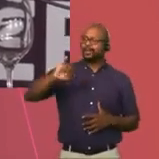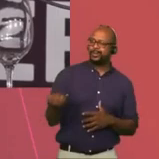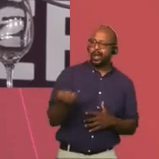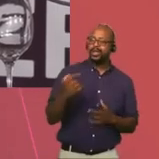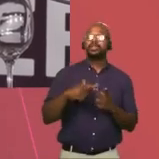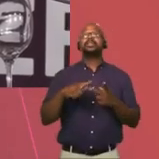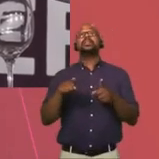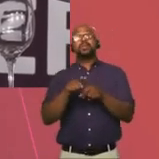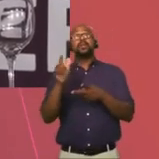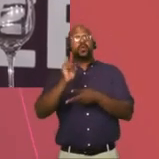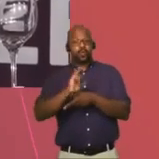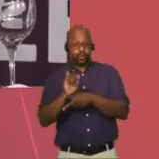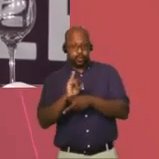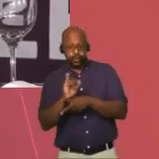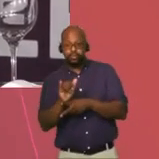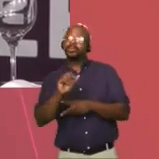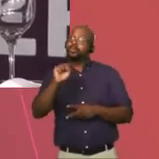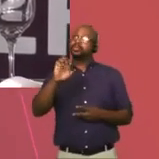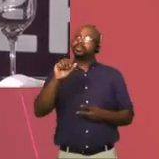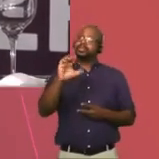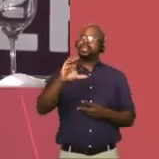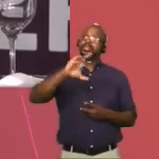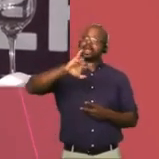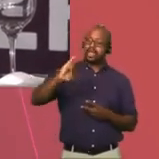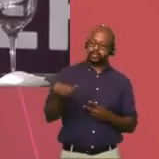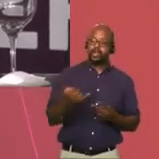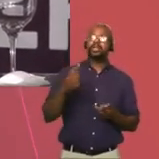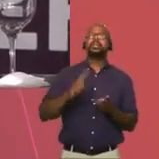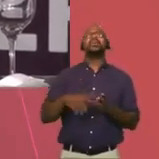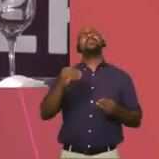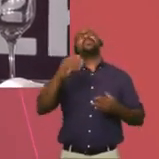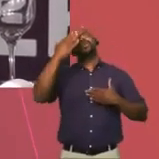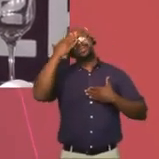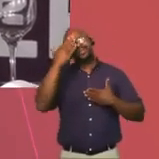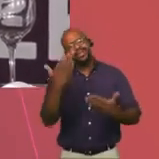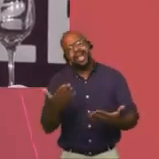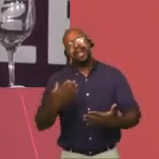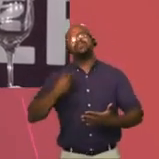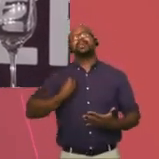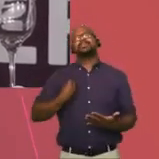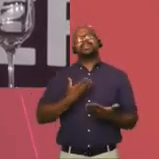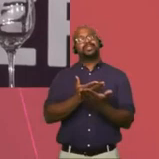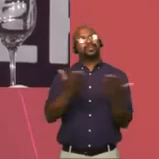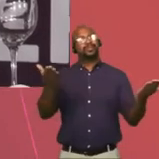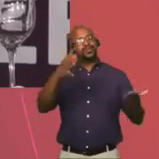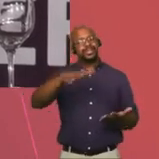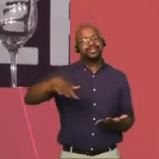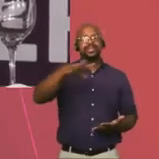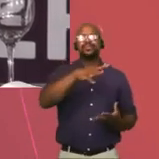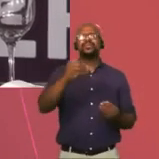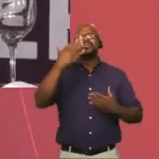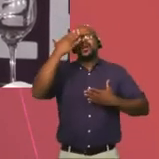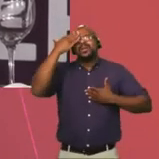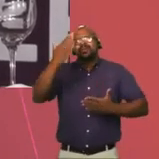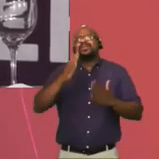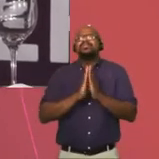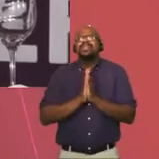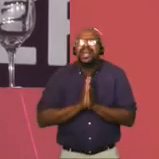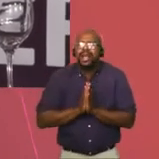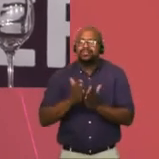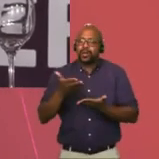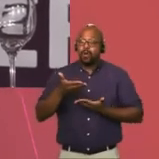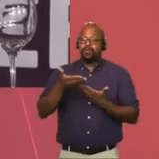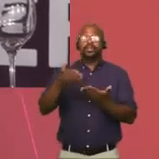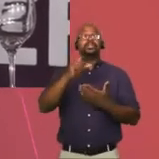no canal do YouTube do sesc-rj muito obrigada pela participação de vocês muito obrigado pelo